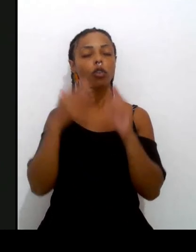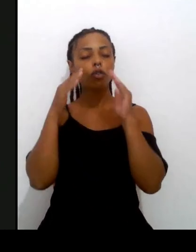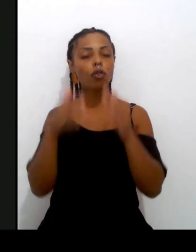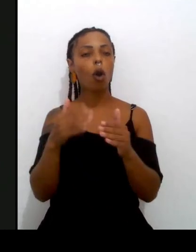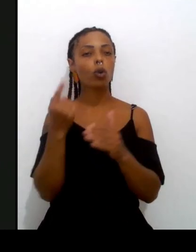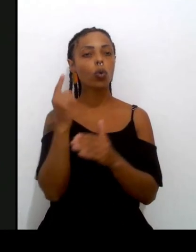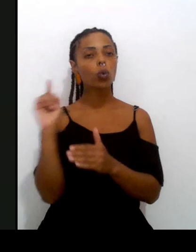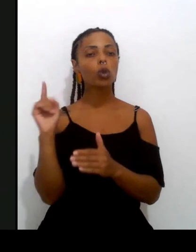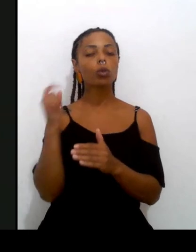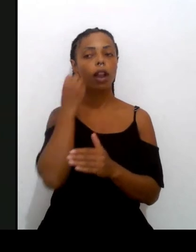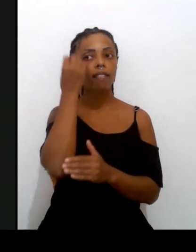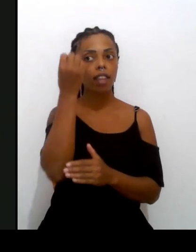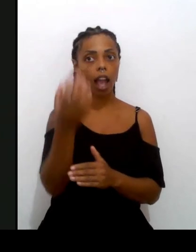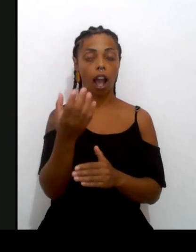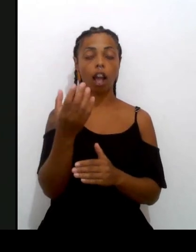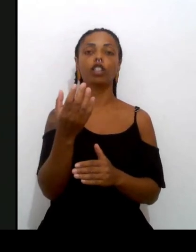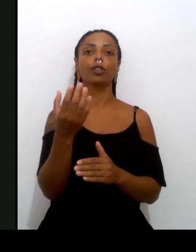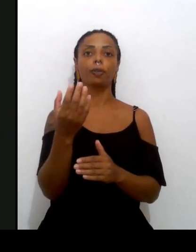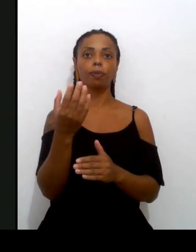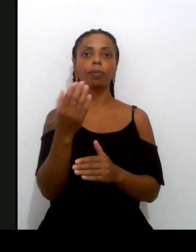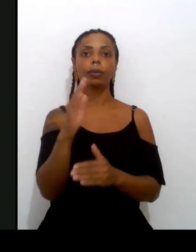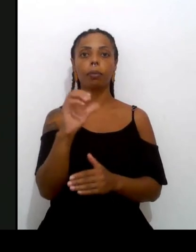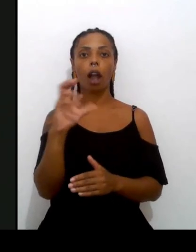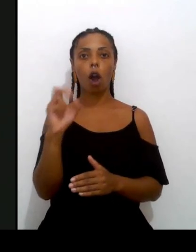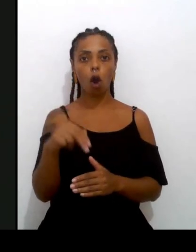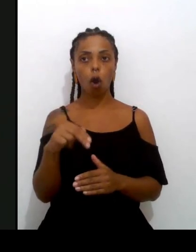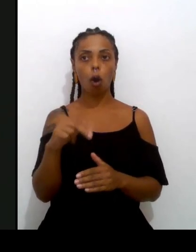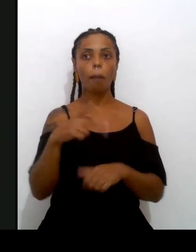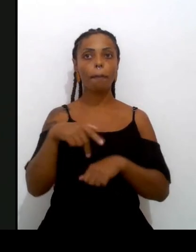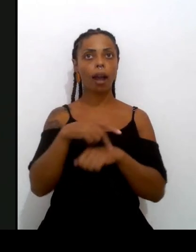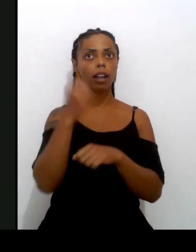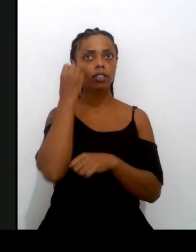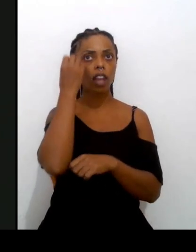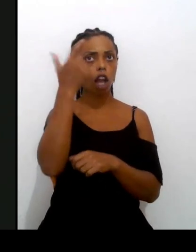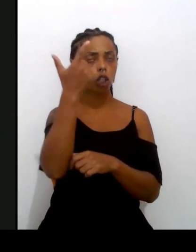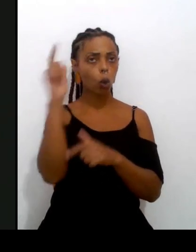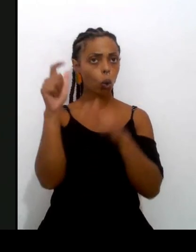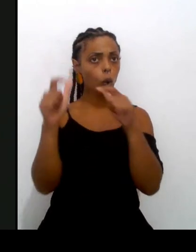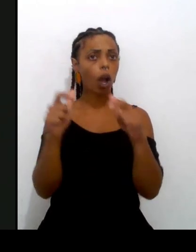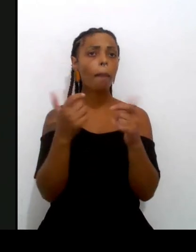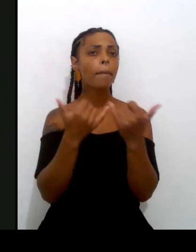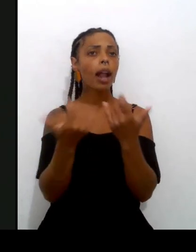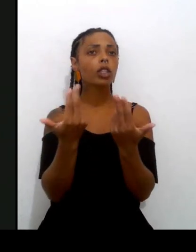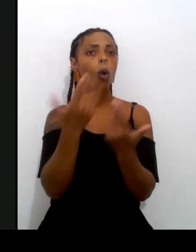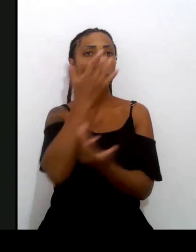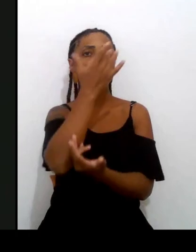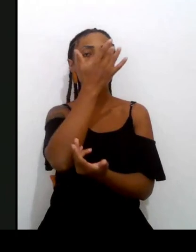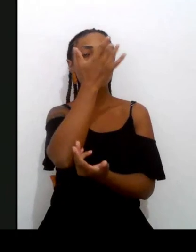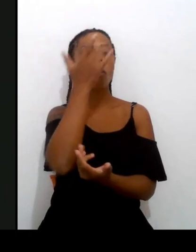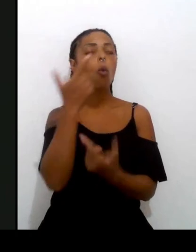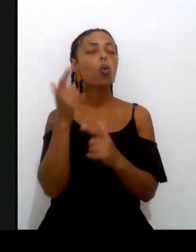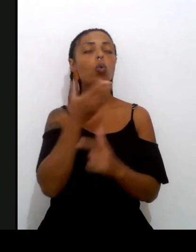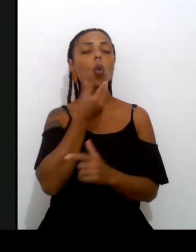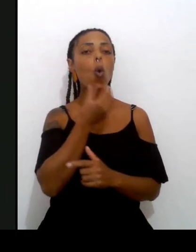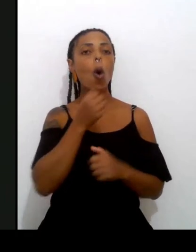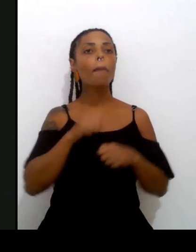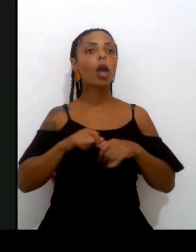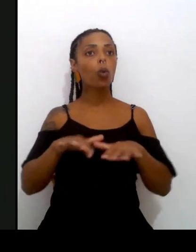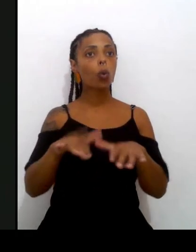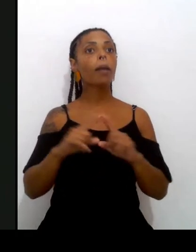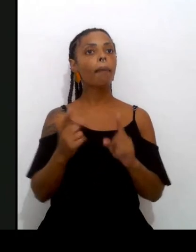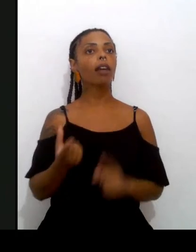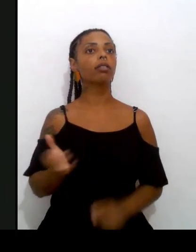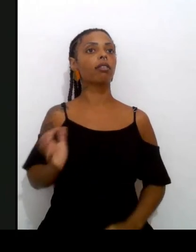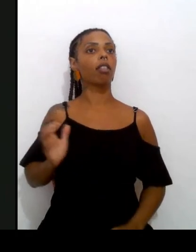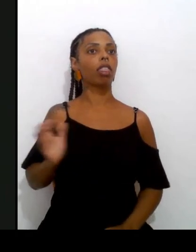bacon são parecidas com a de outros homens que com dinheiro que tinham conexões para viajar para fora da grã-bretanha